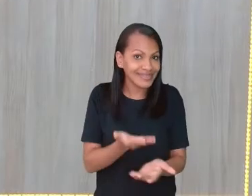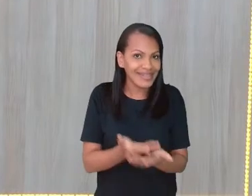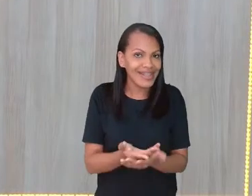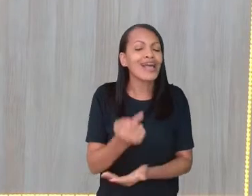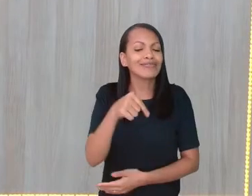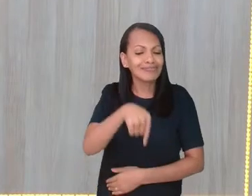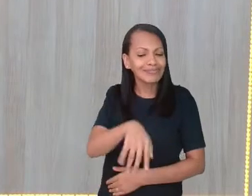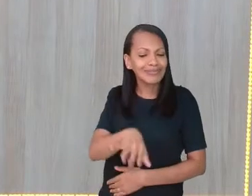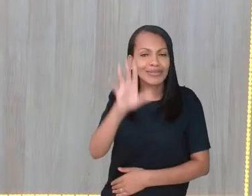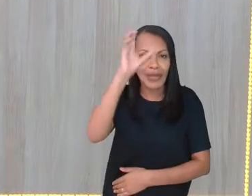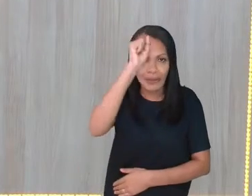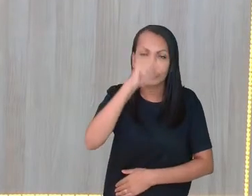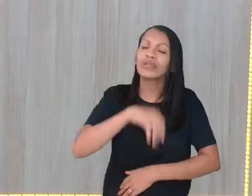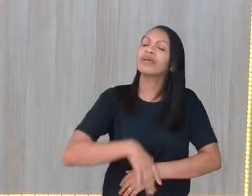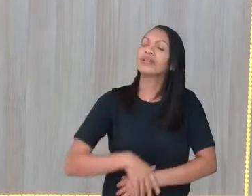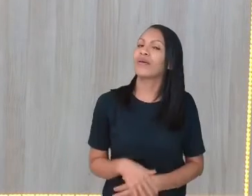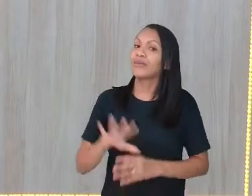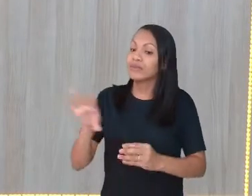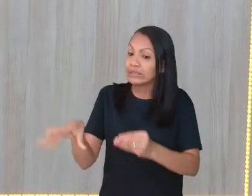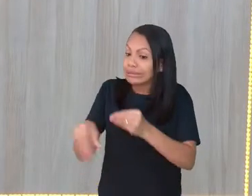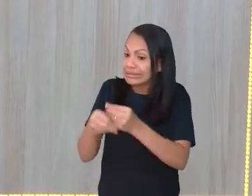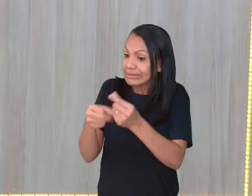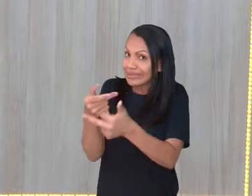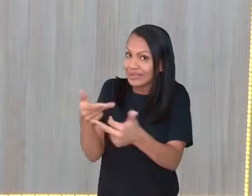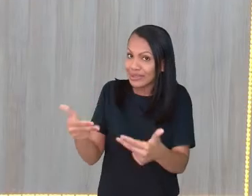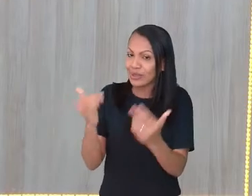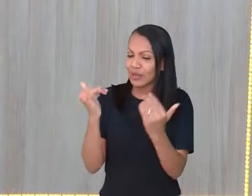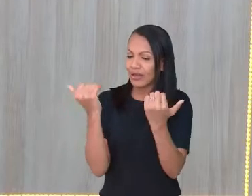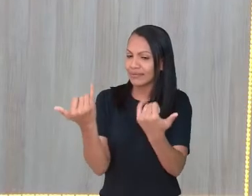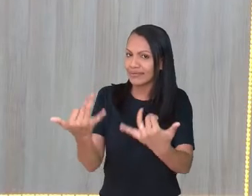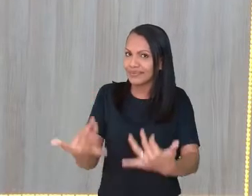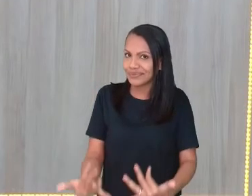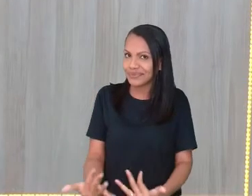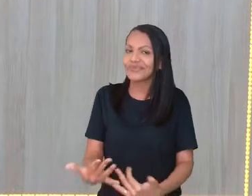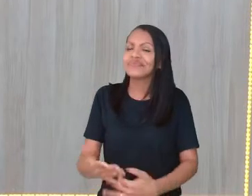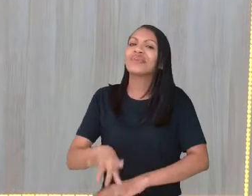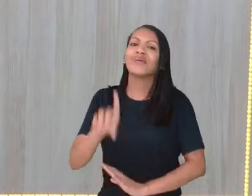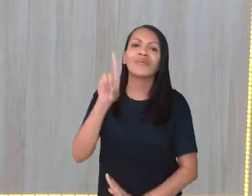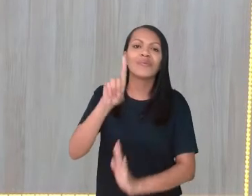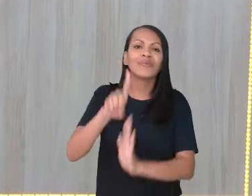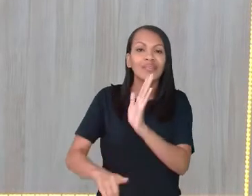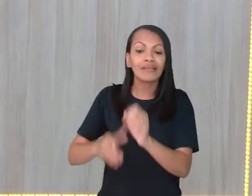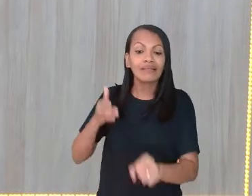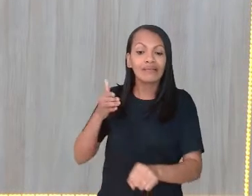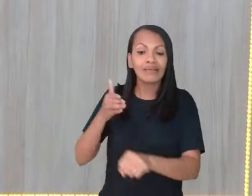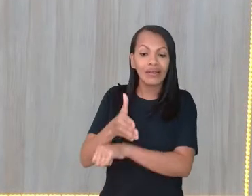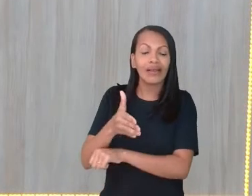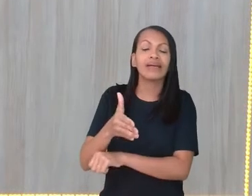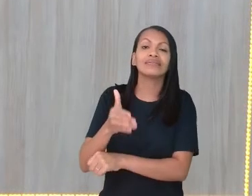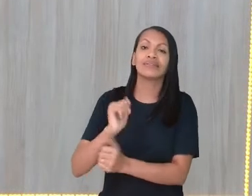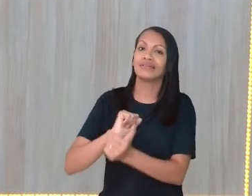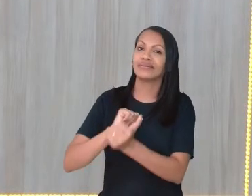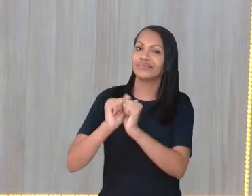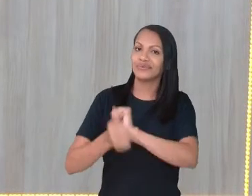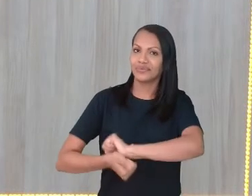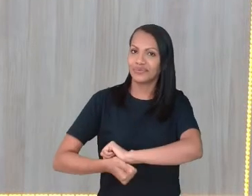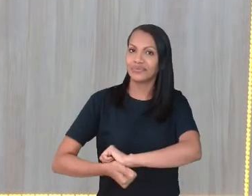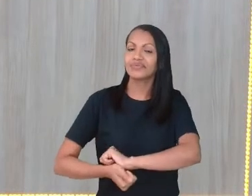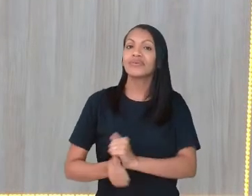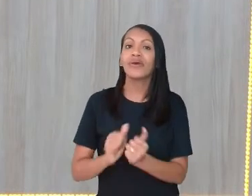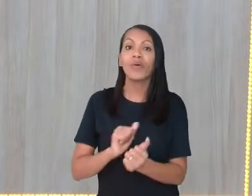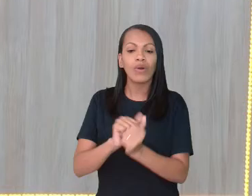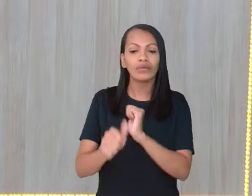E, ó, eu já pego o gancho de tudo, né, das coisas aqui. Porque hoje a gente vai falar de direito de acesso ao esporte, né? O esporte, ele